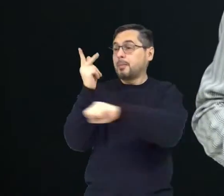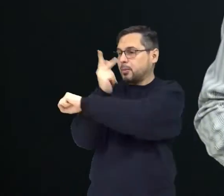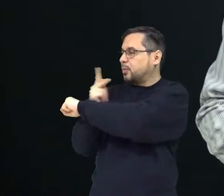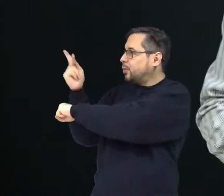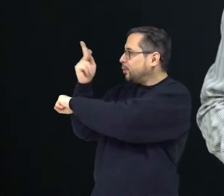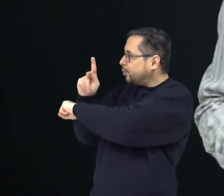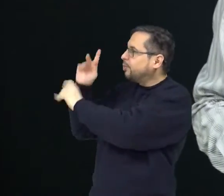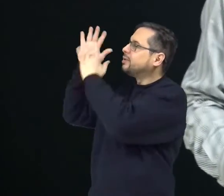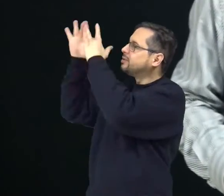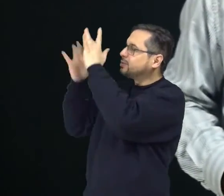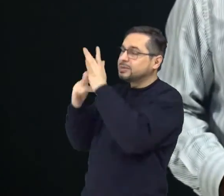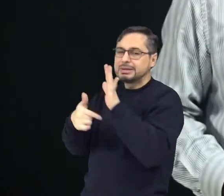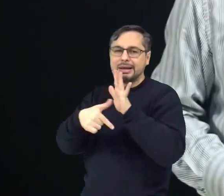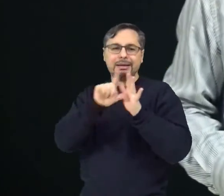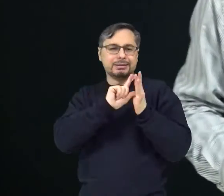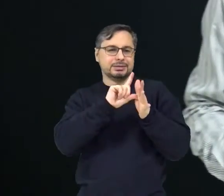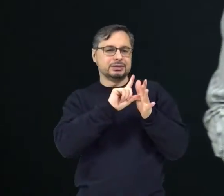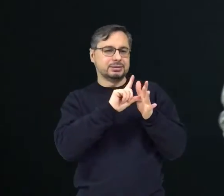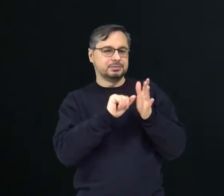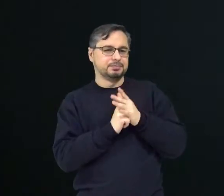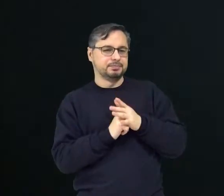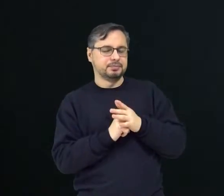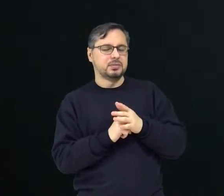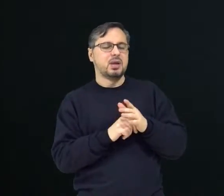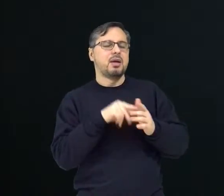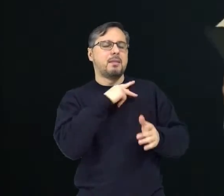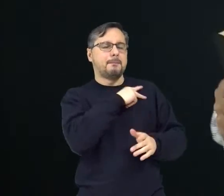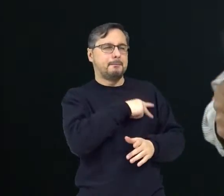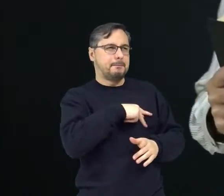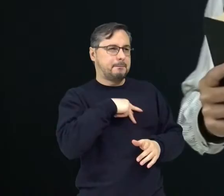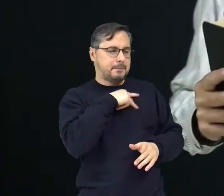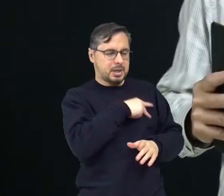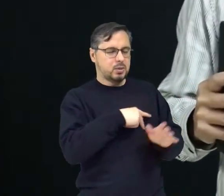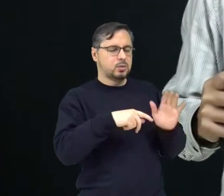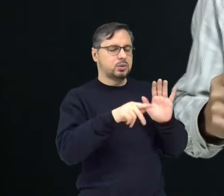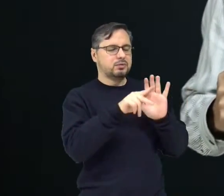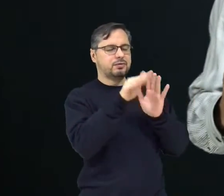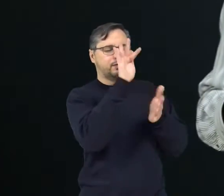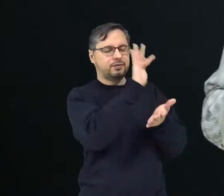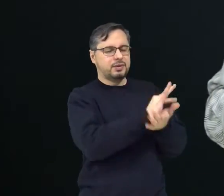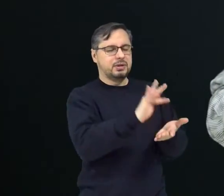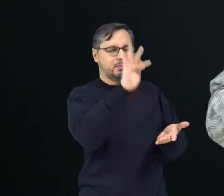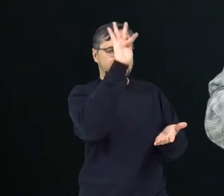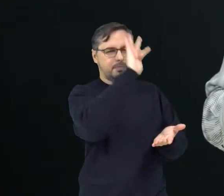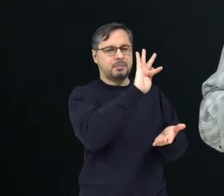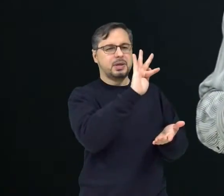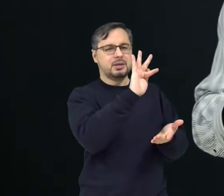Cristo Jesus. O apóstolo Paulo, em Filipenses capítulo 4, ele vai nos falar: irmãos, lancem,